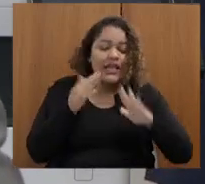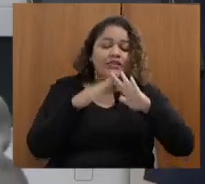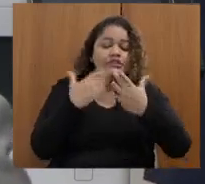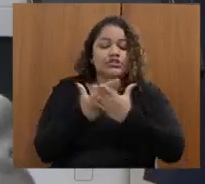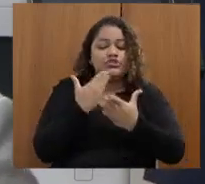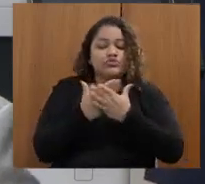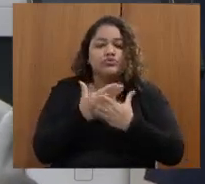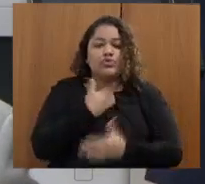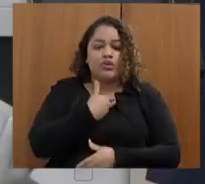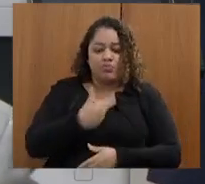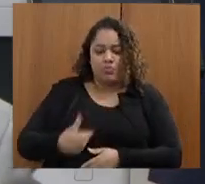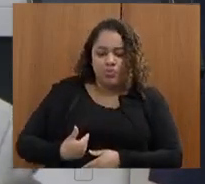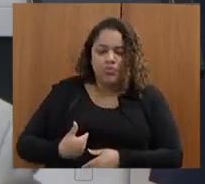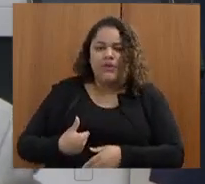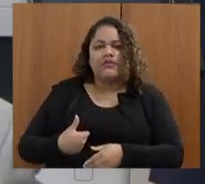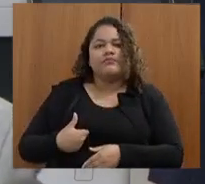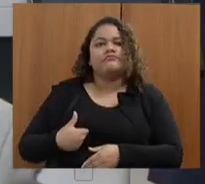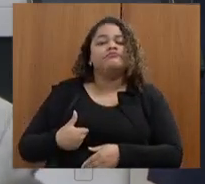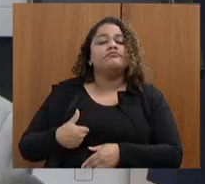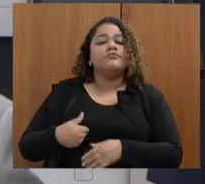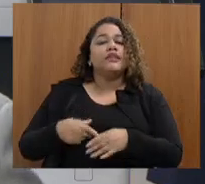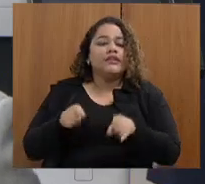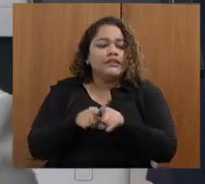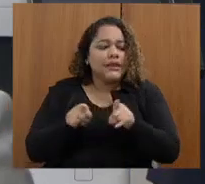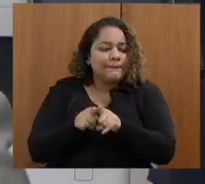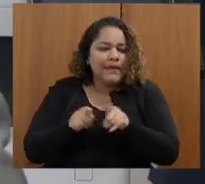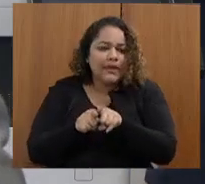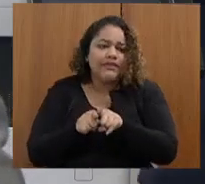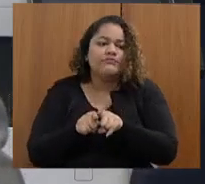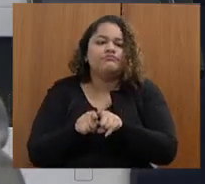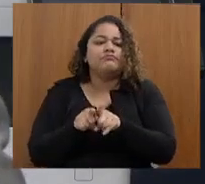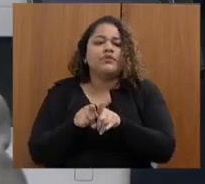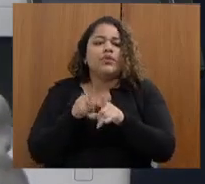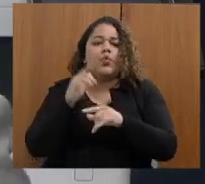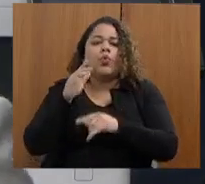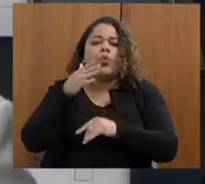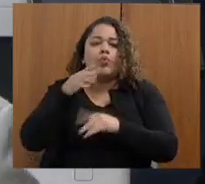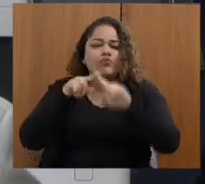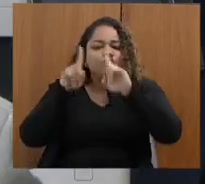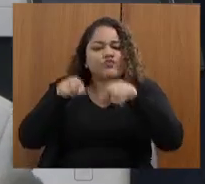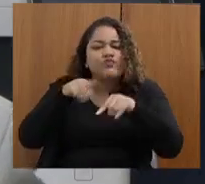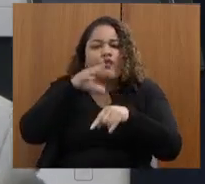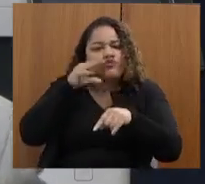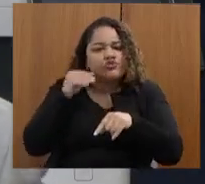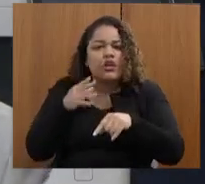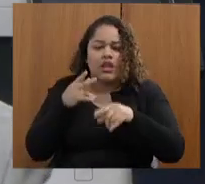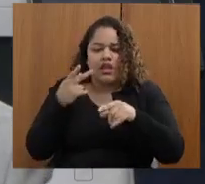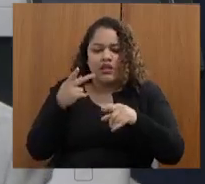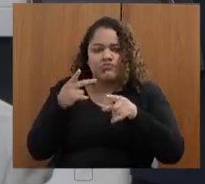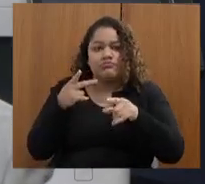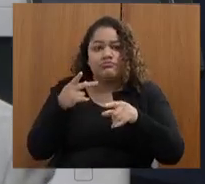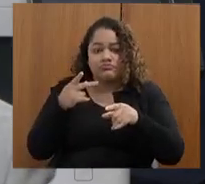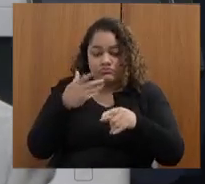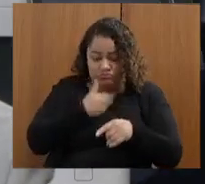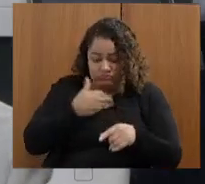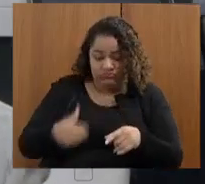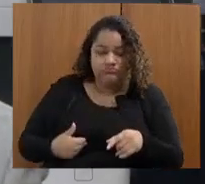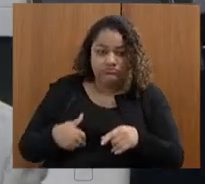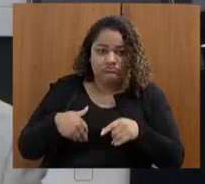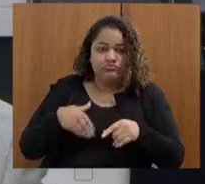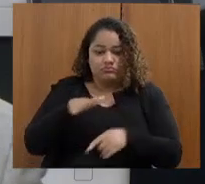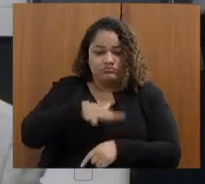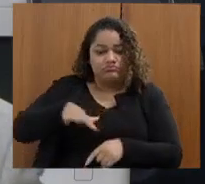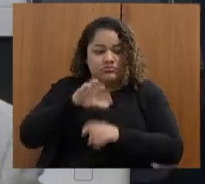de Minas Gerais da rede estadual os profissionais da rede estadual sejam sempre valorizados e que a gente